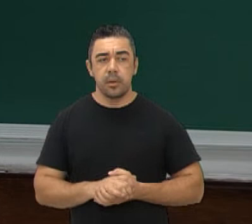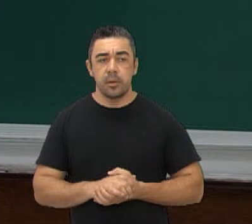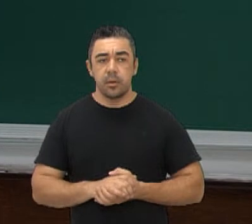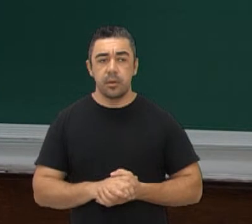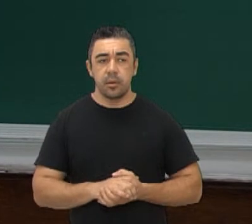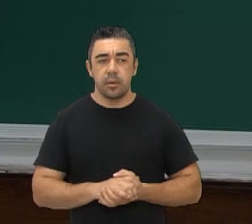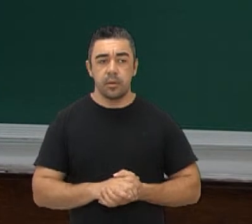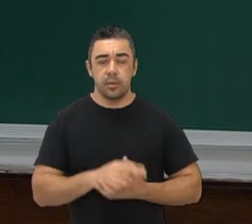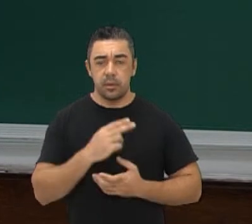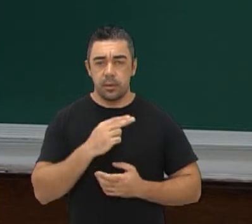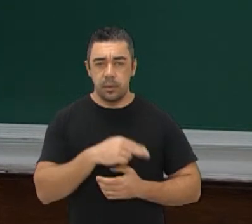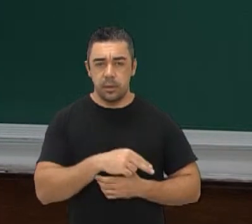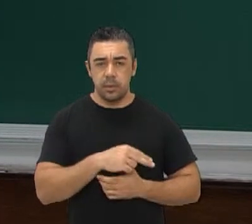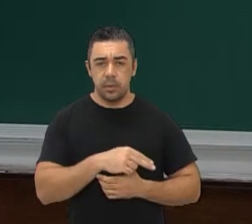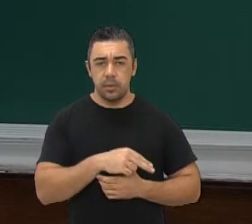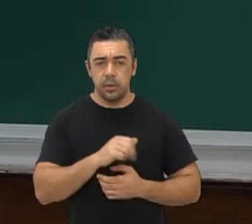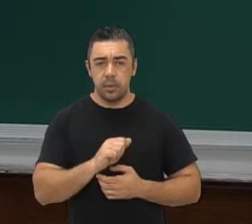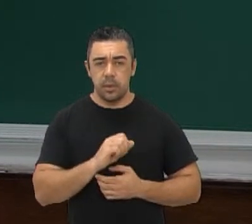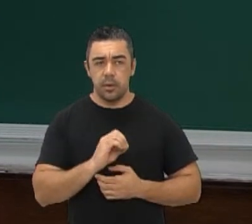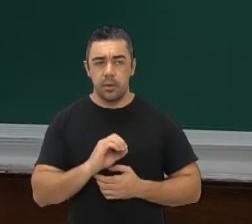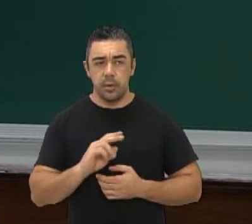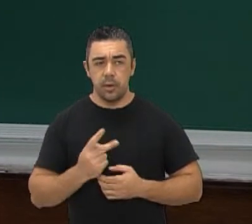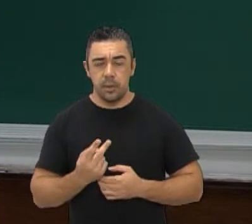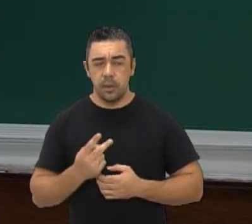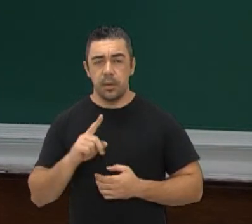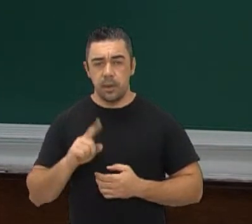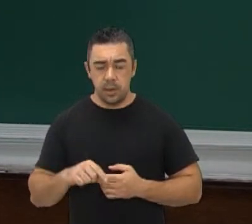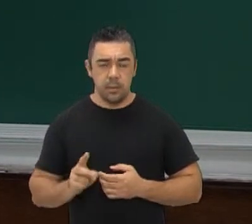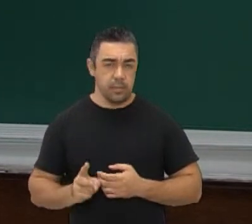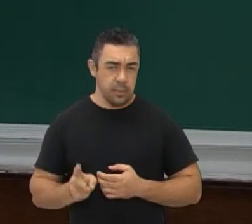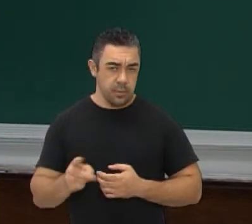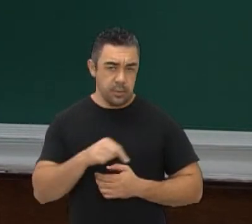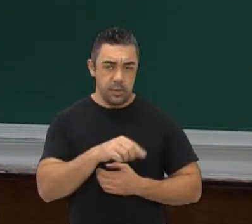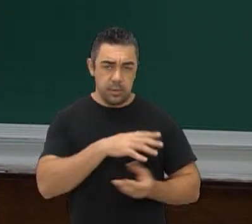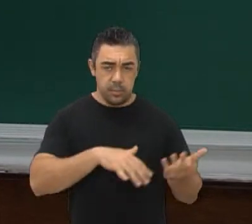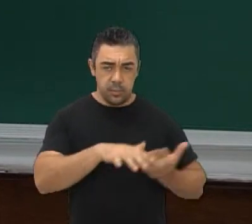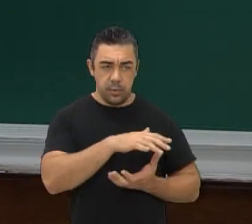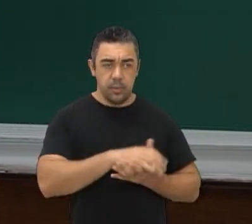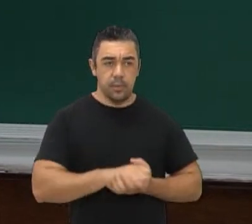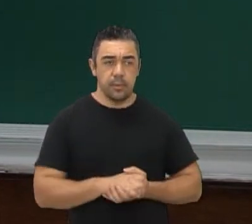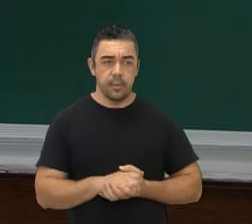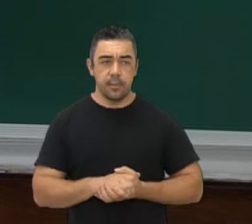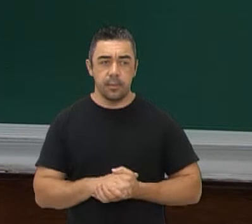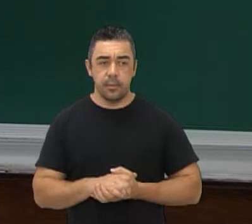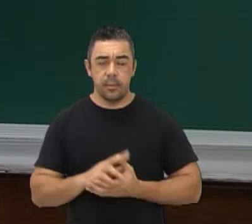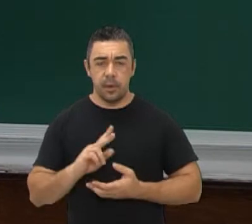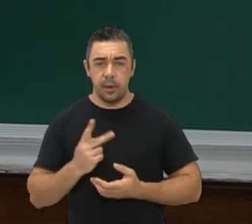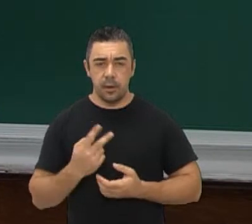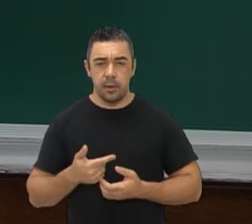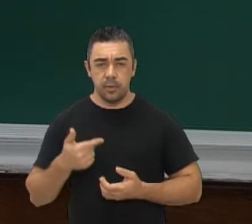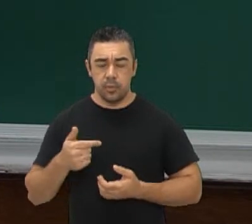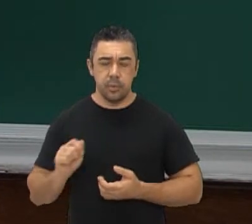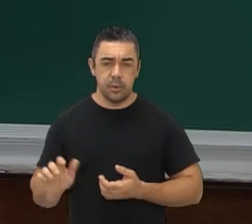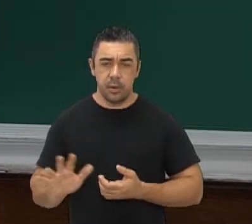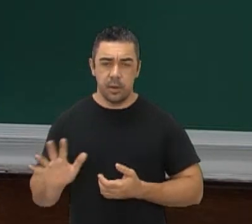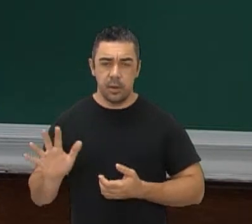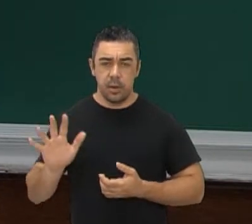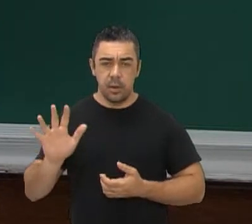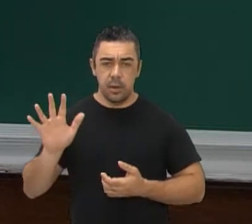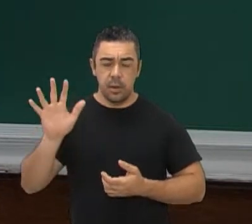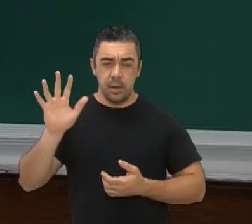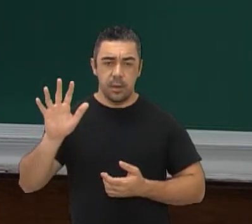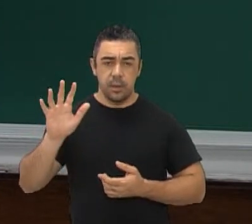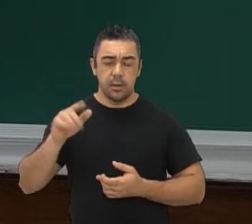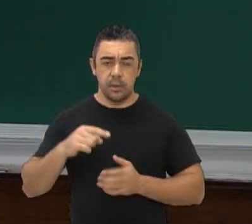seguinte. NaOH, que é hidróxido de sódio que permanece na solução, vai ter H2 gasoso que libera-se no